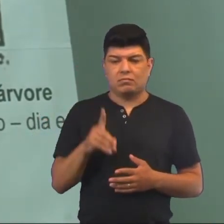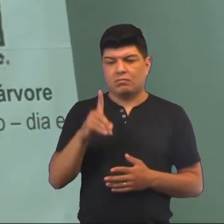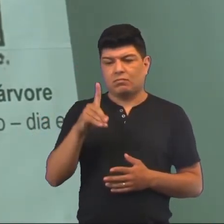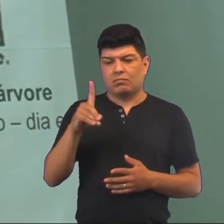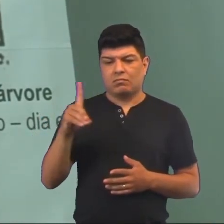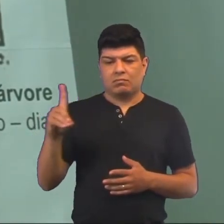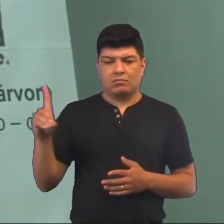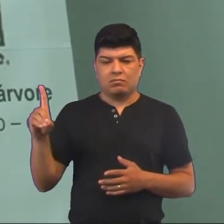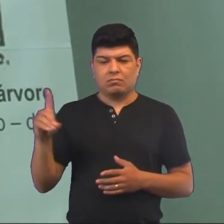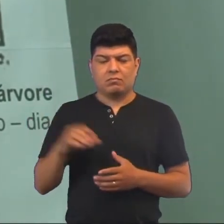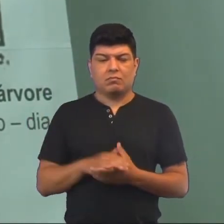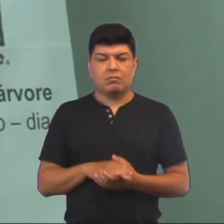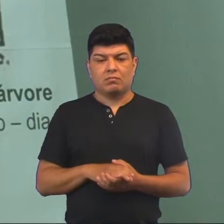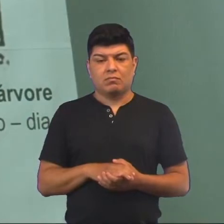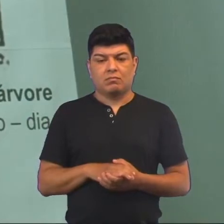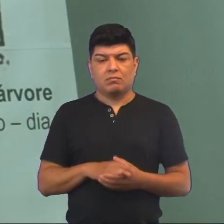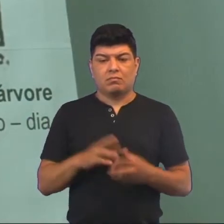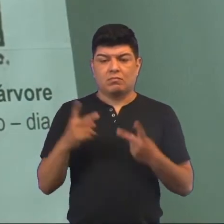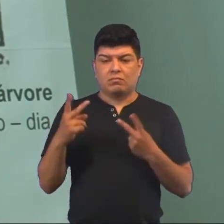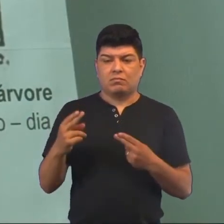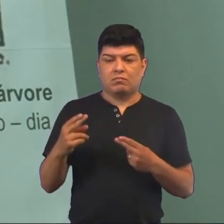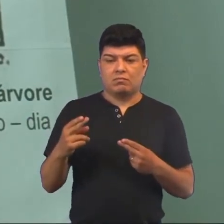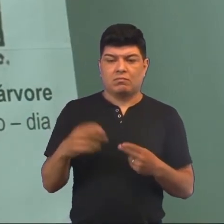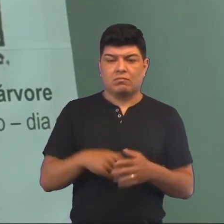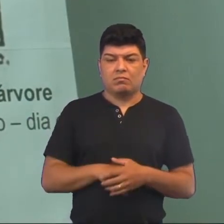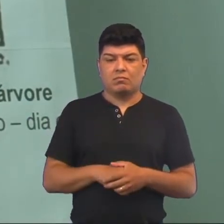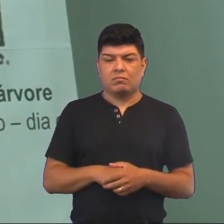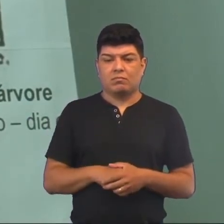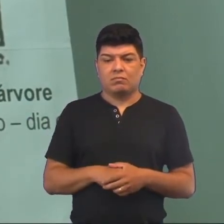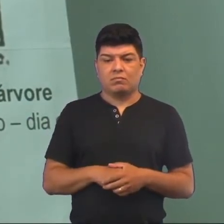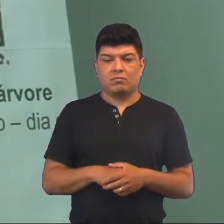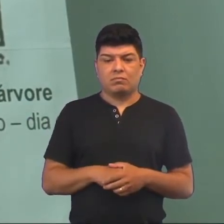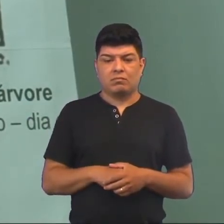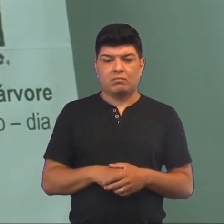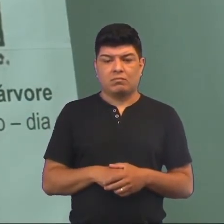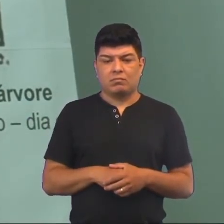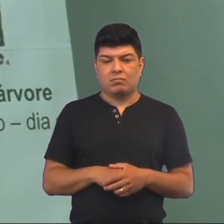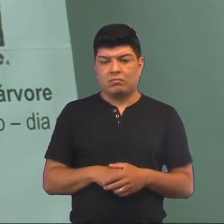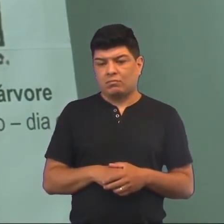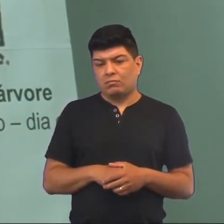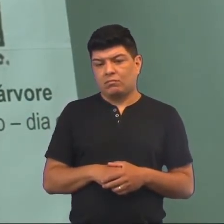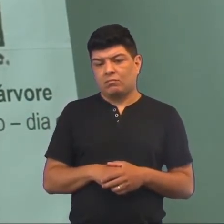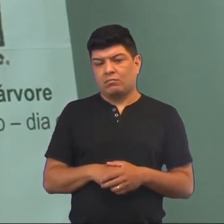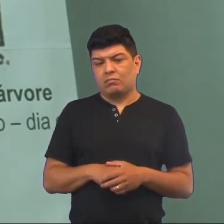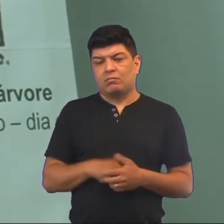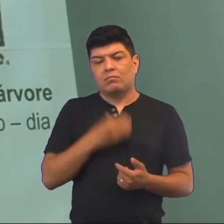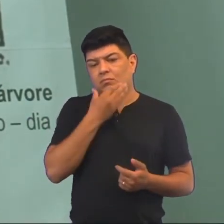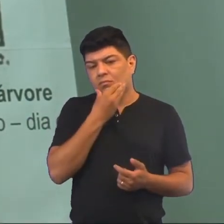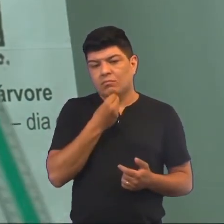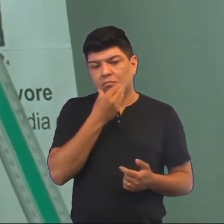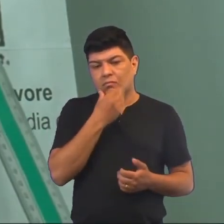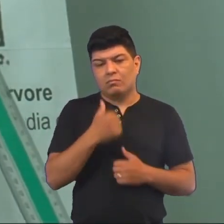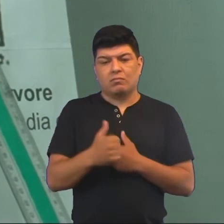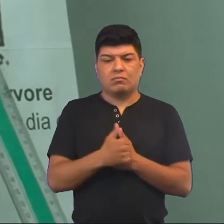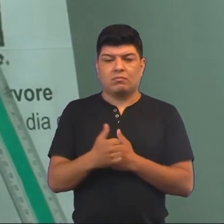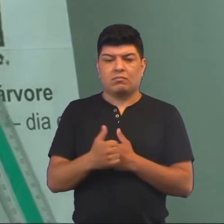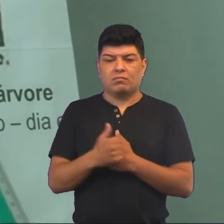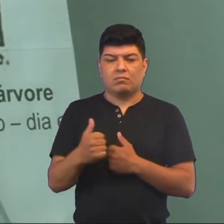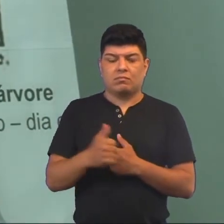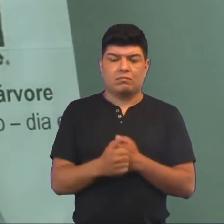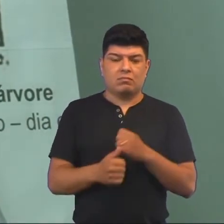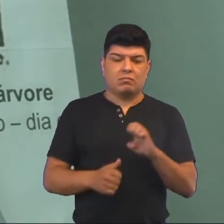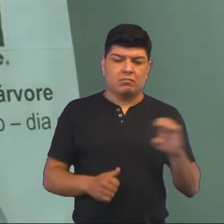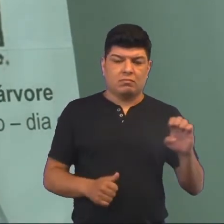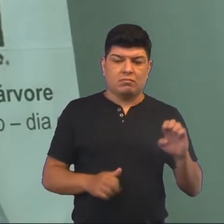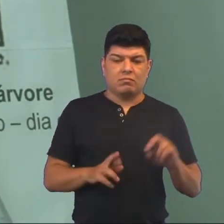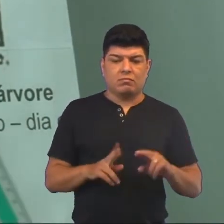direito, aí ficou igual com, né, ou no caso a árvore e o menino, aqui é o lado da árvore, e ficou